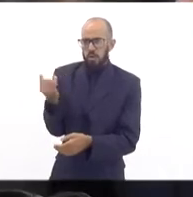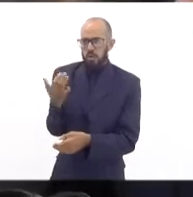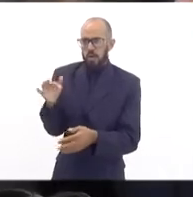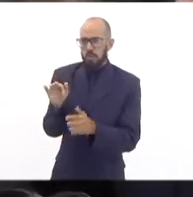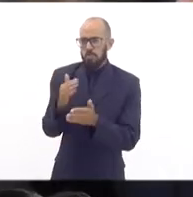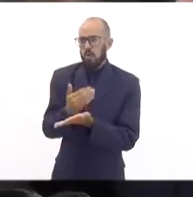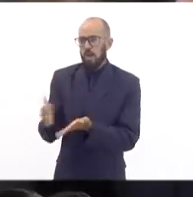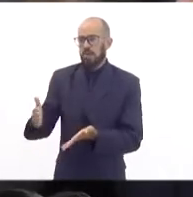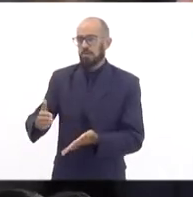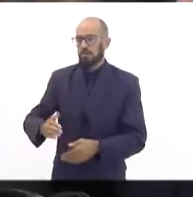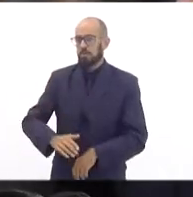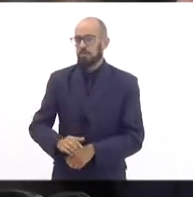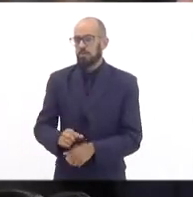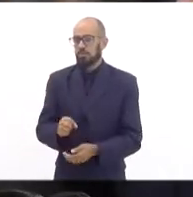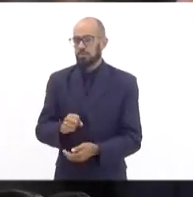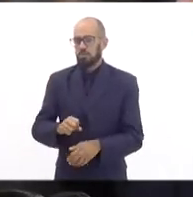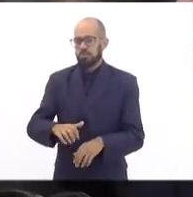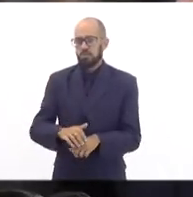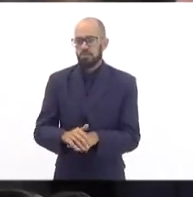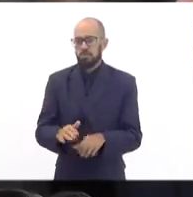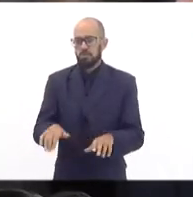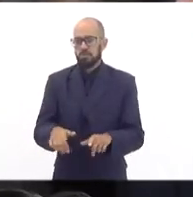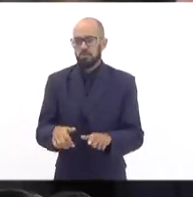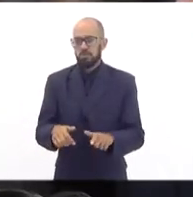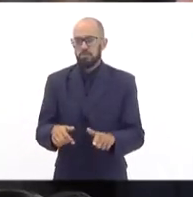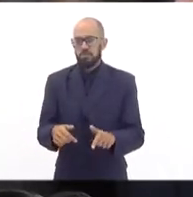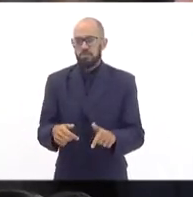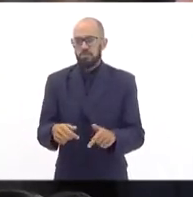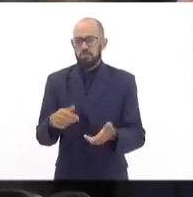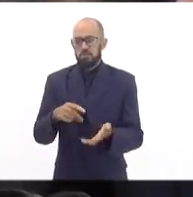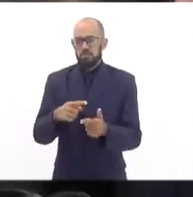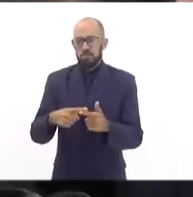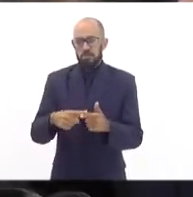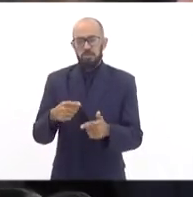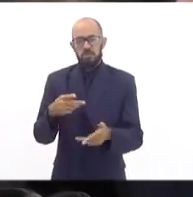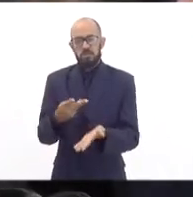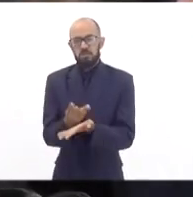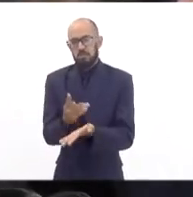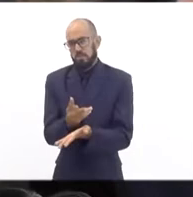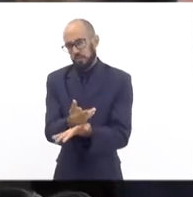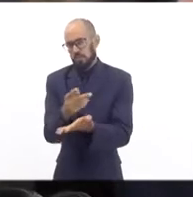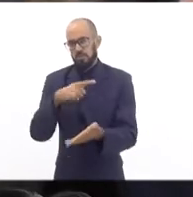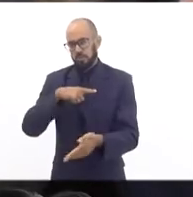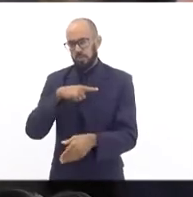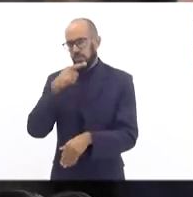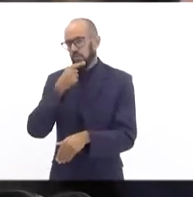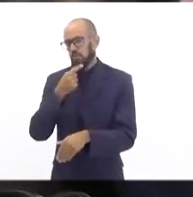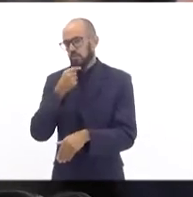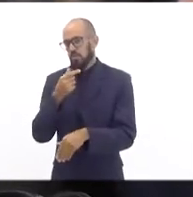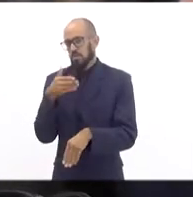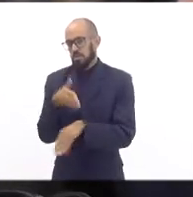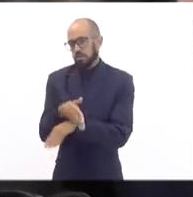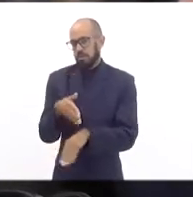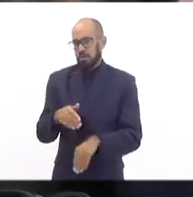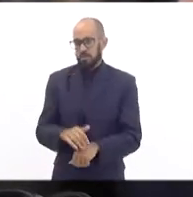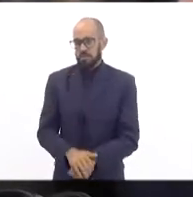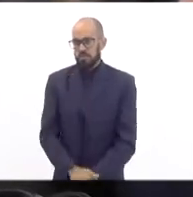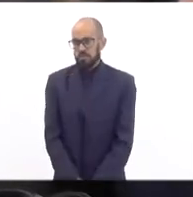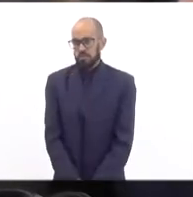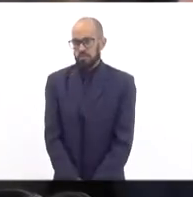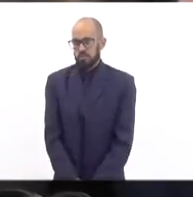na verdade, virava e mexia, sempre tinha um homem infiltrado. Sim. E quando as mulheres vão para